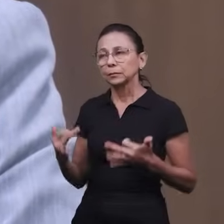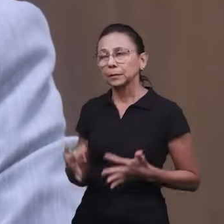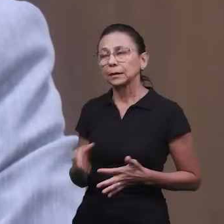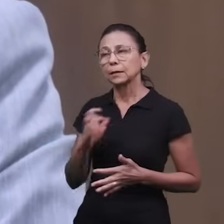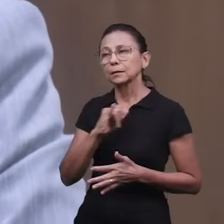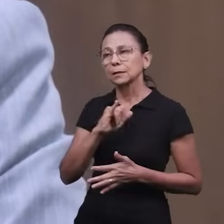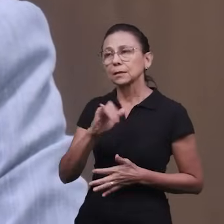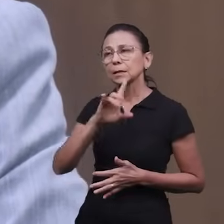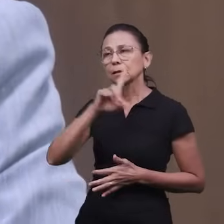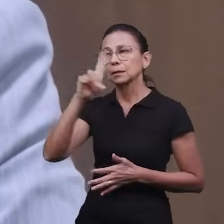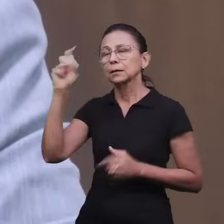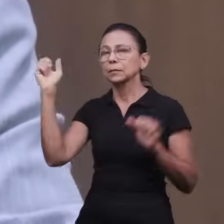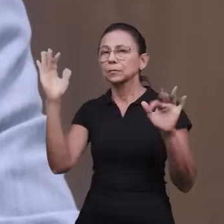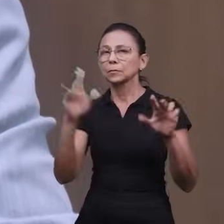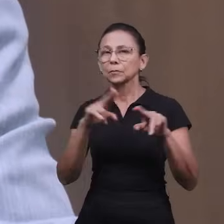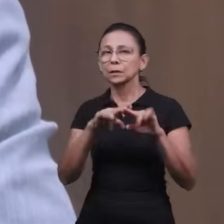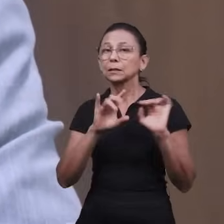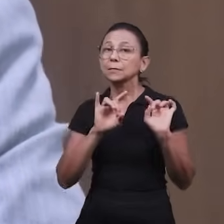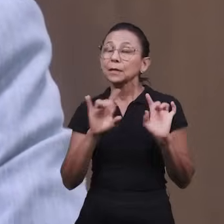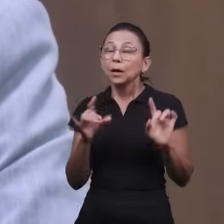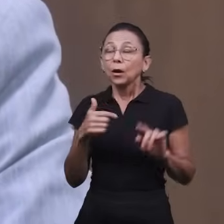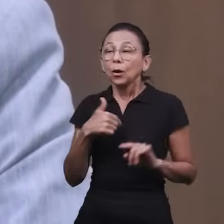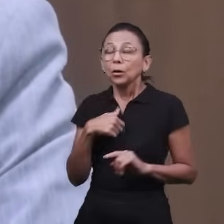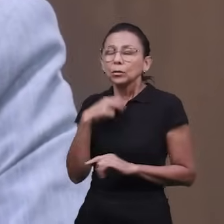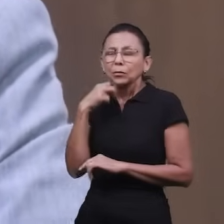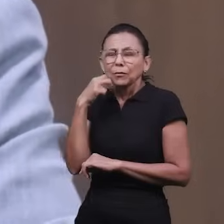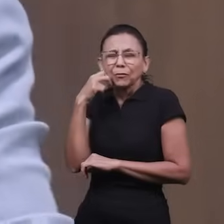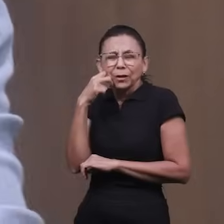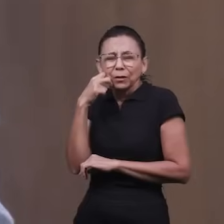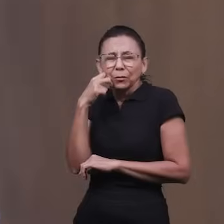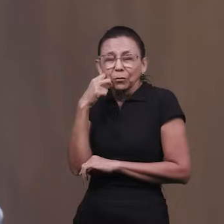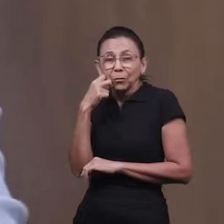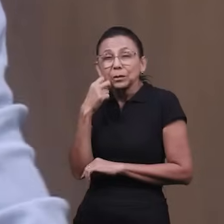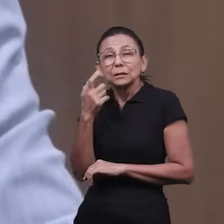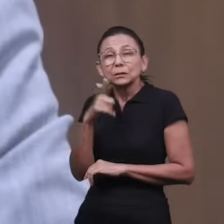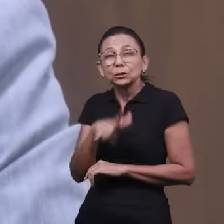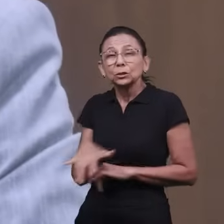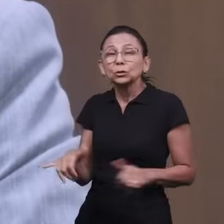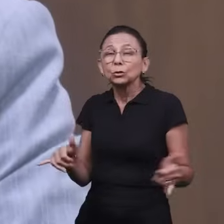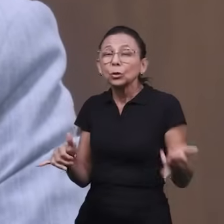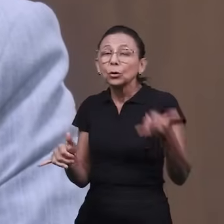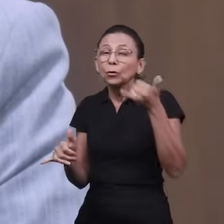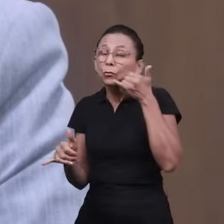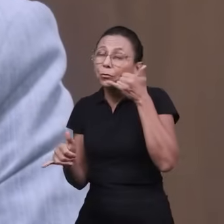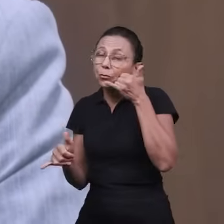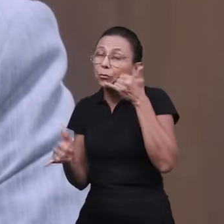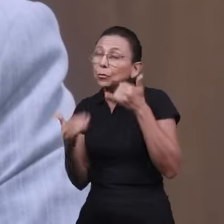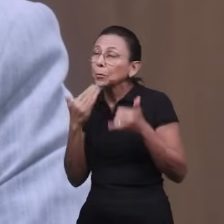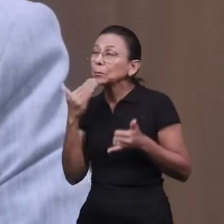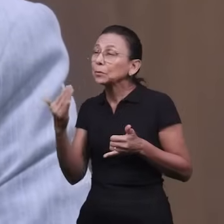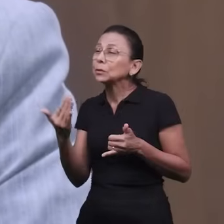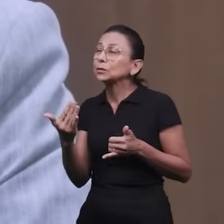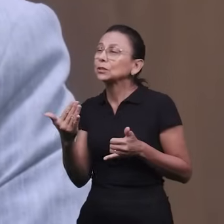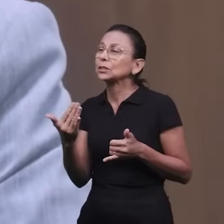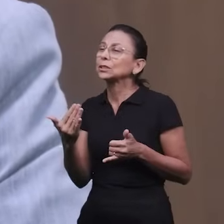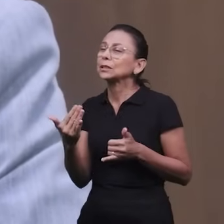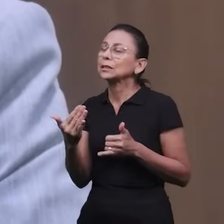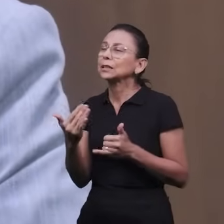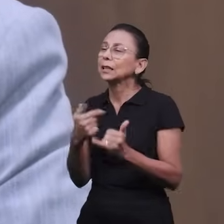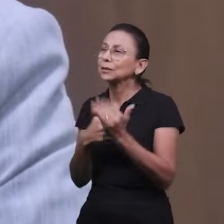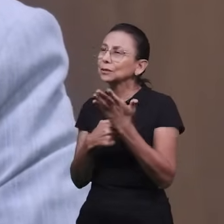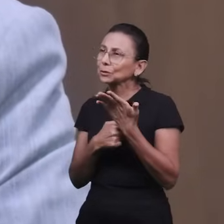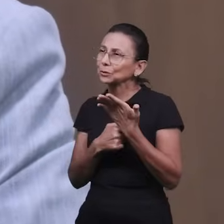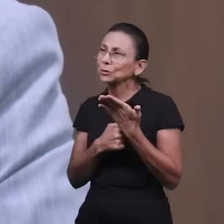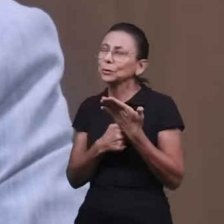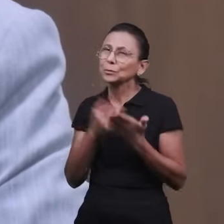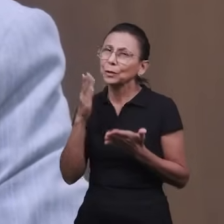abençoou de uma forma muito especial. Eu fico até constrangida em estar ligando para pedir por outro motivo, né, porque, né, eu fui